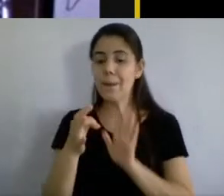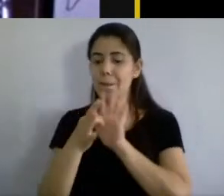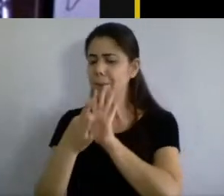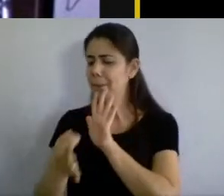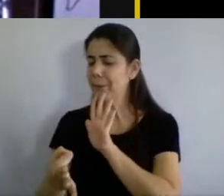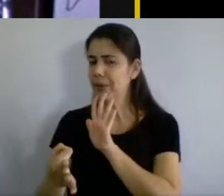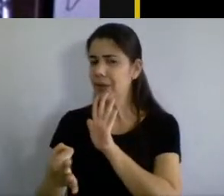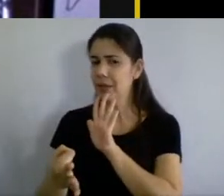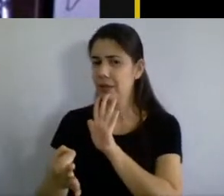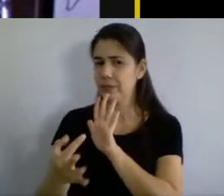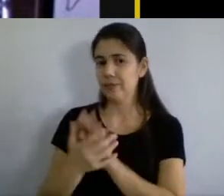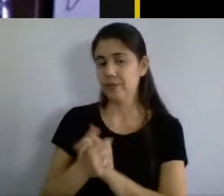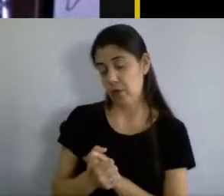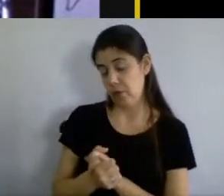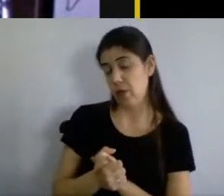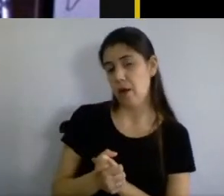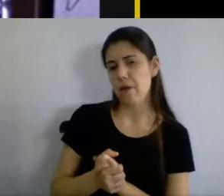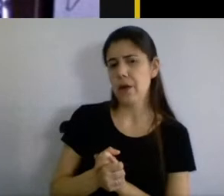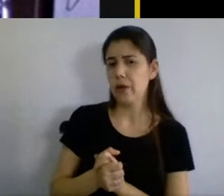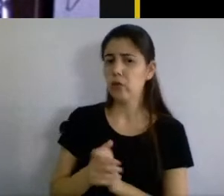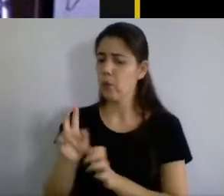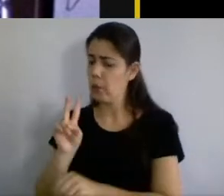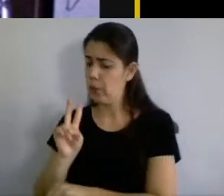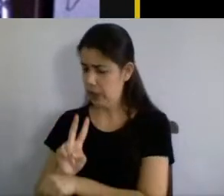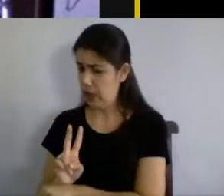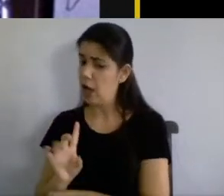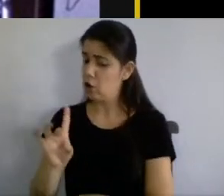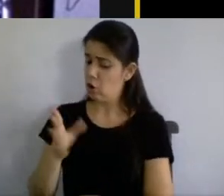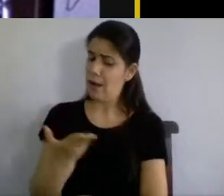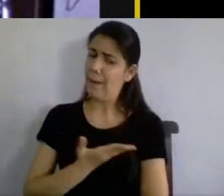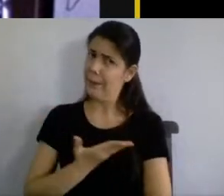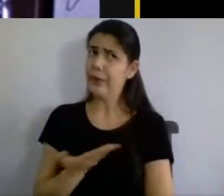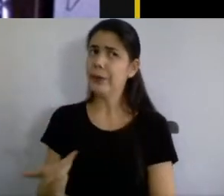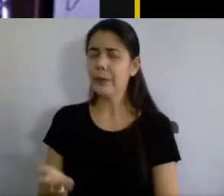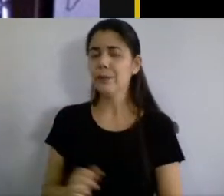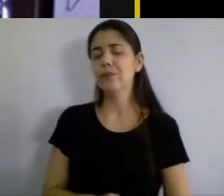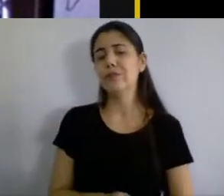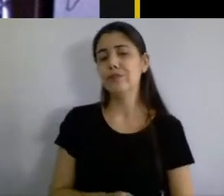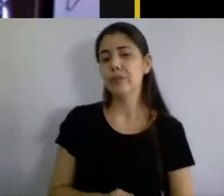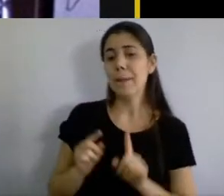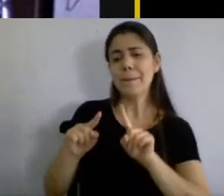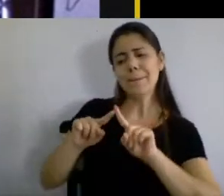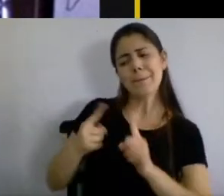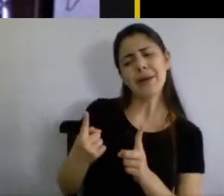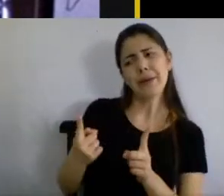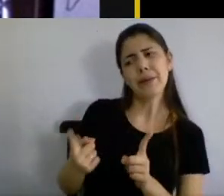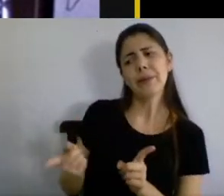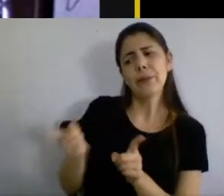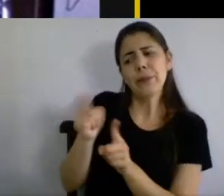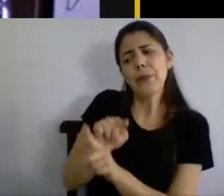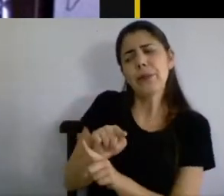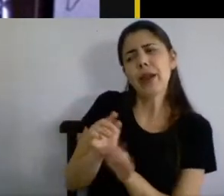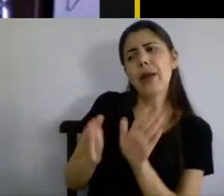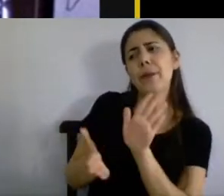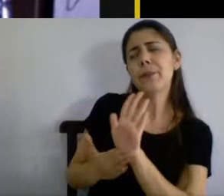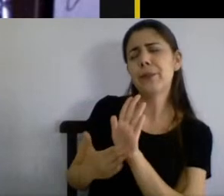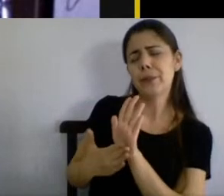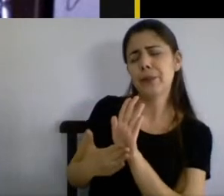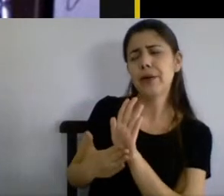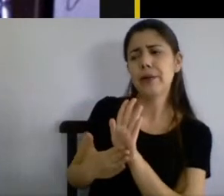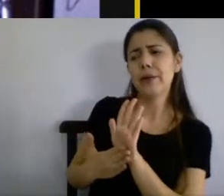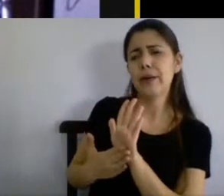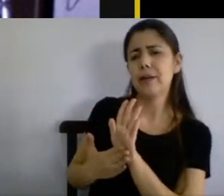o bem para os amigos. Em seguida, nós propomos o contrário. Deve-se fazer bem